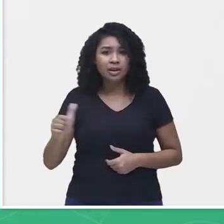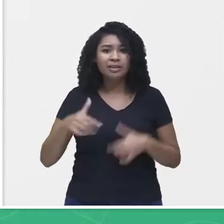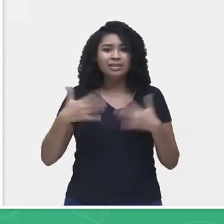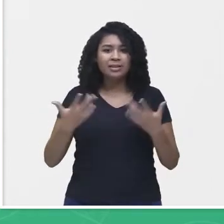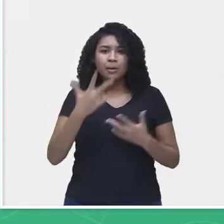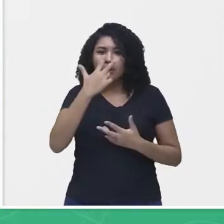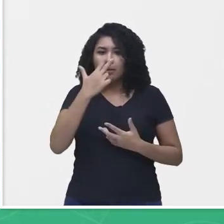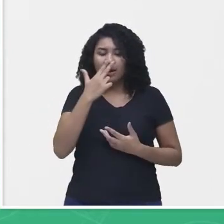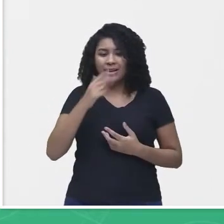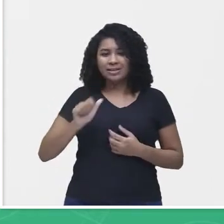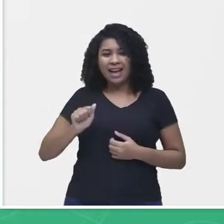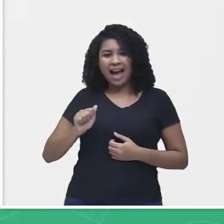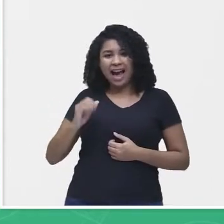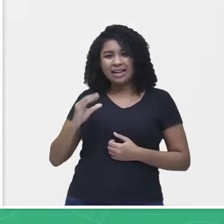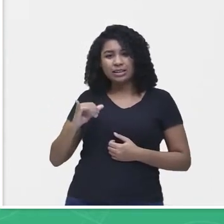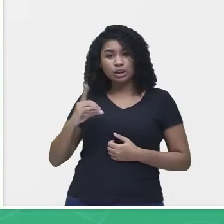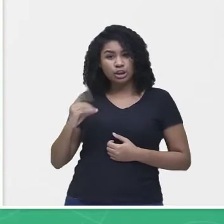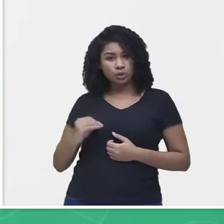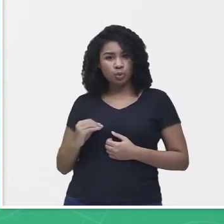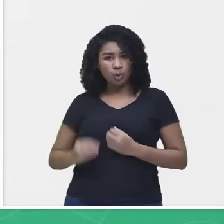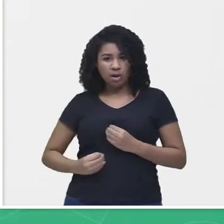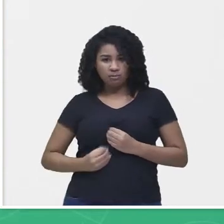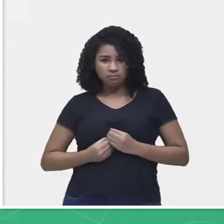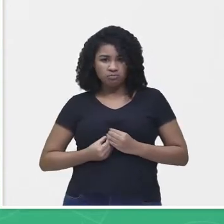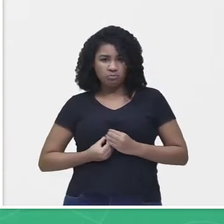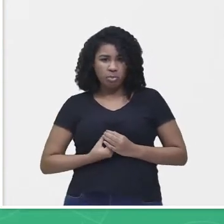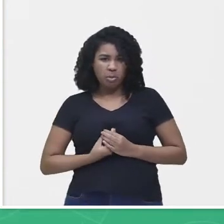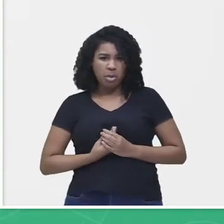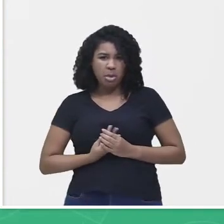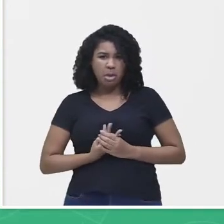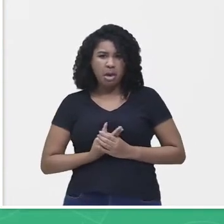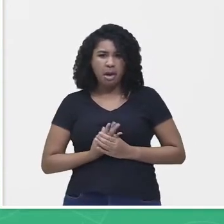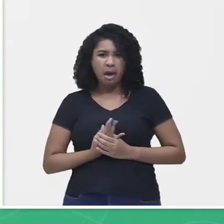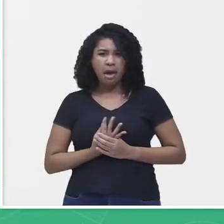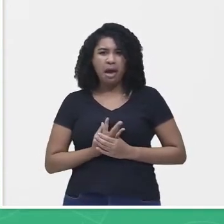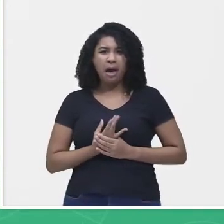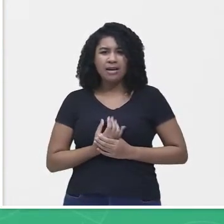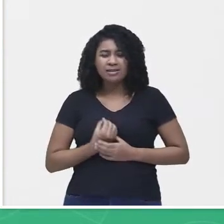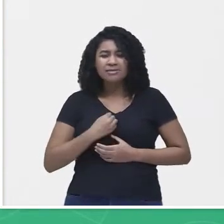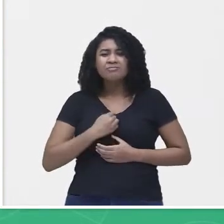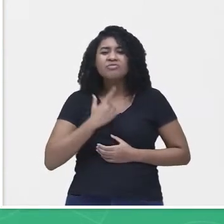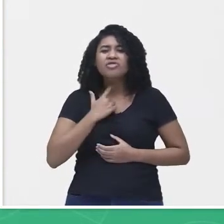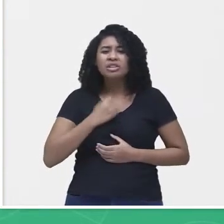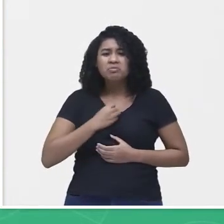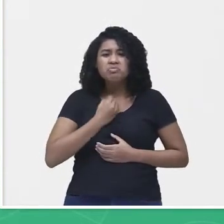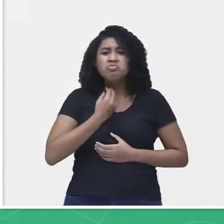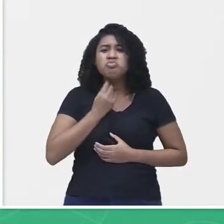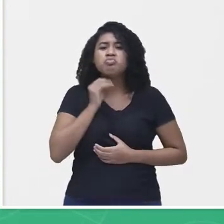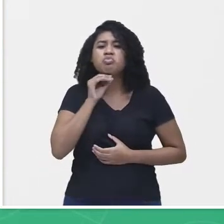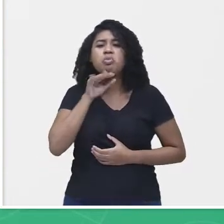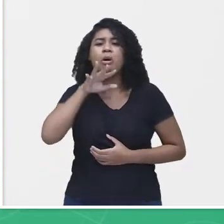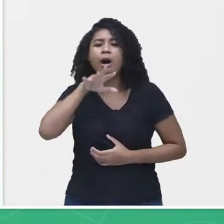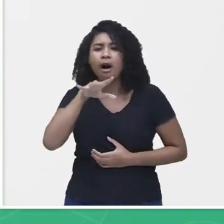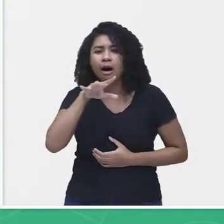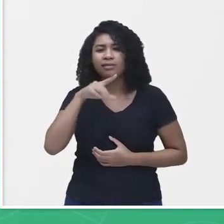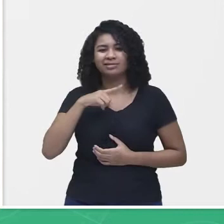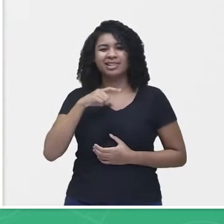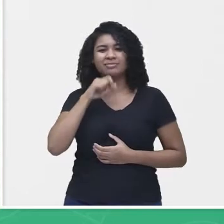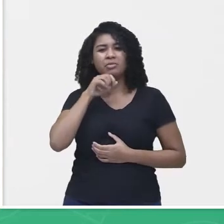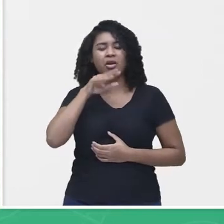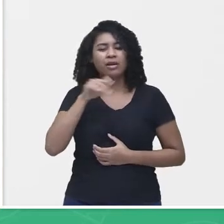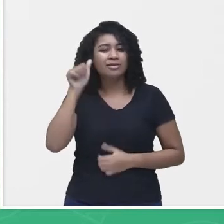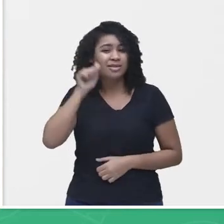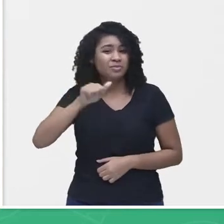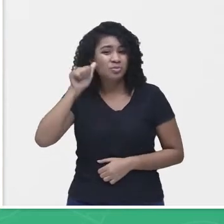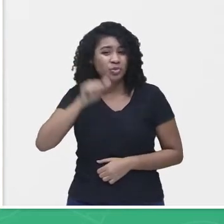do estômago sobe para o esôfago. E aí é aquela azia que a gente sente, na verdade. Nós sabemos que as grávidas